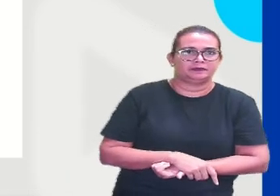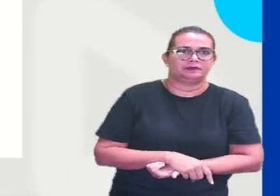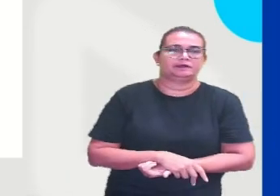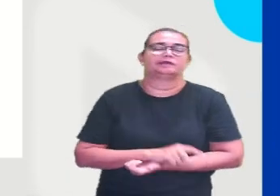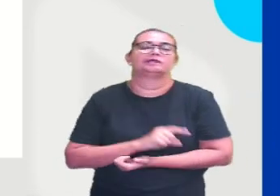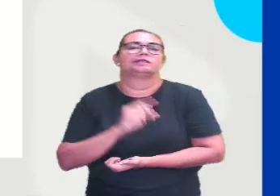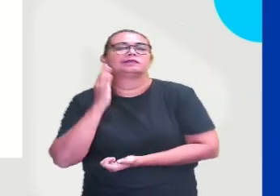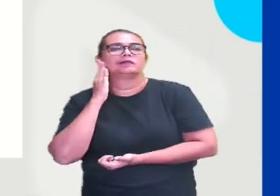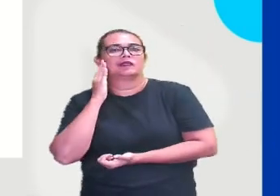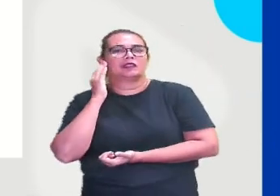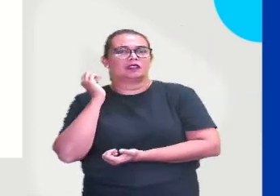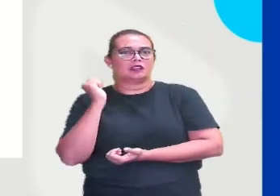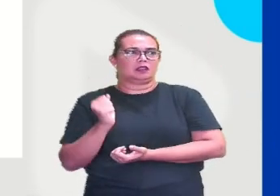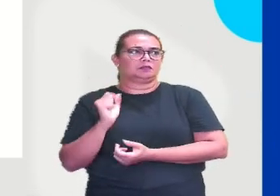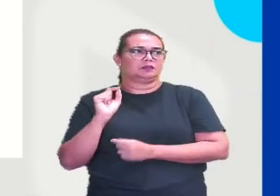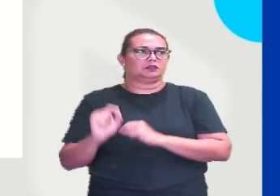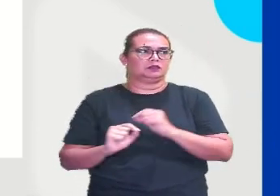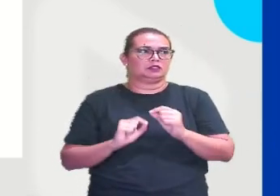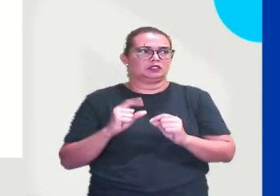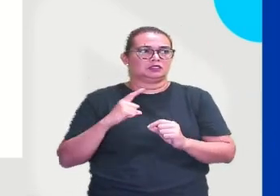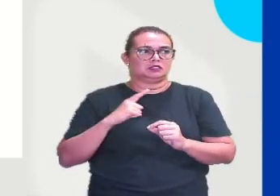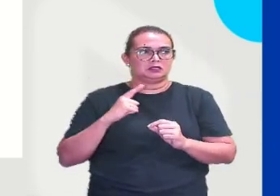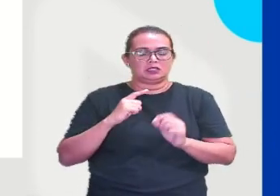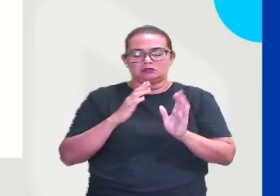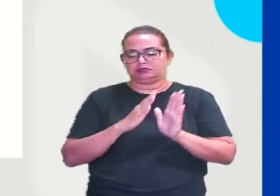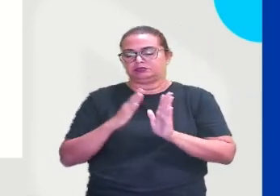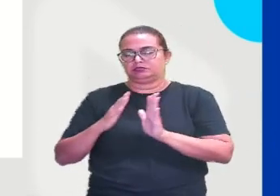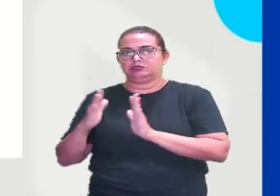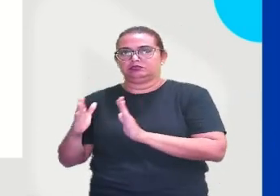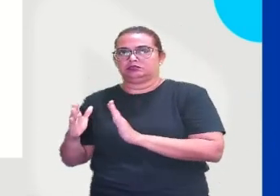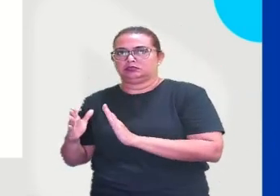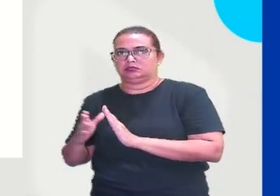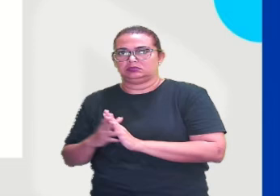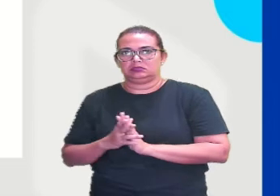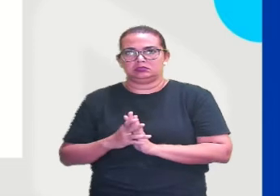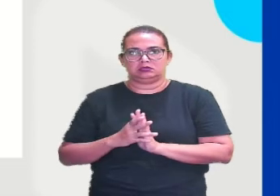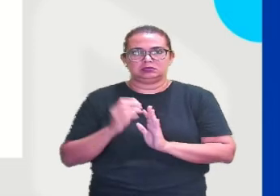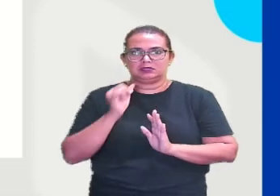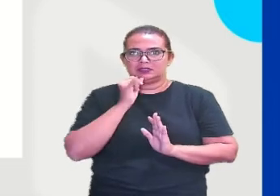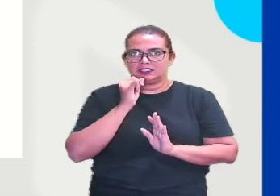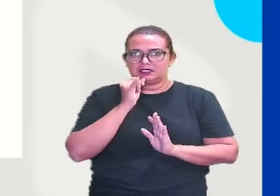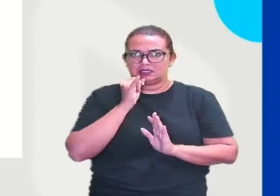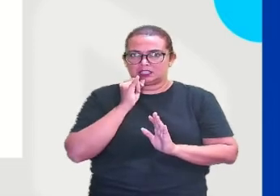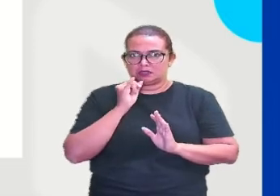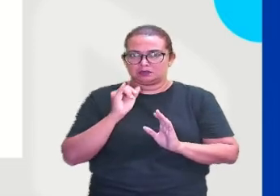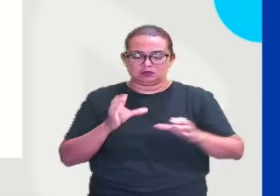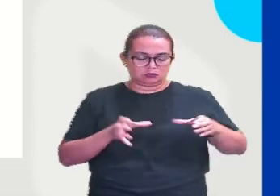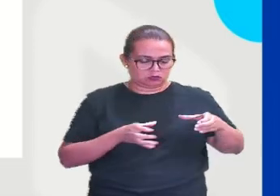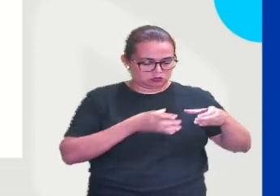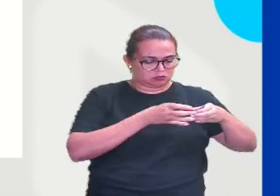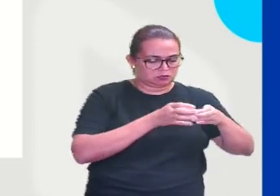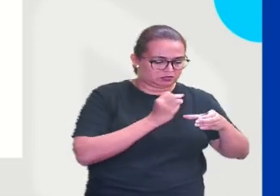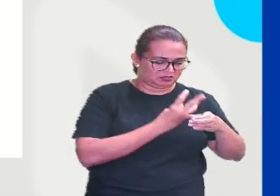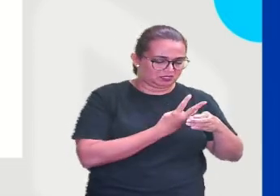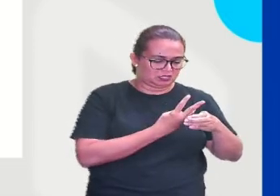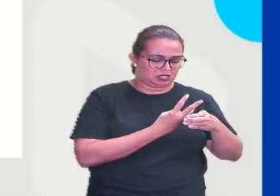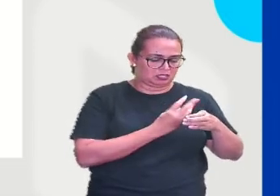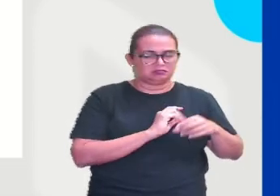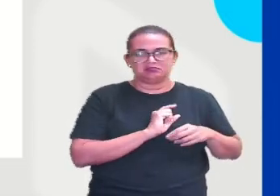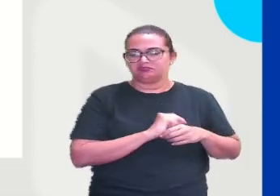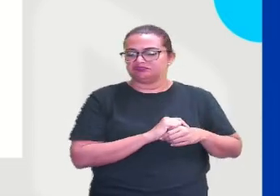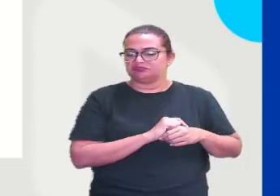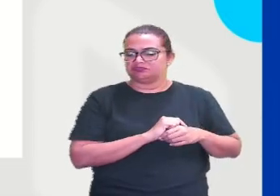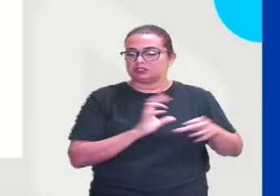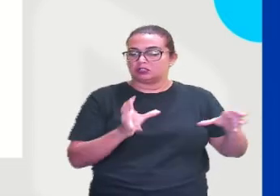nós percebemos o quê? Que ele tem uma sequência aí, ó. Então, se ele colocar os ramalhetes de 3, de 5 ou